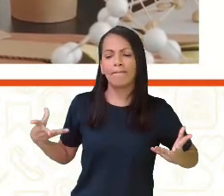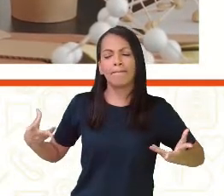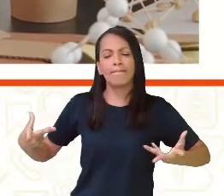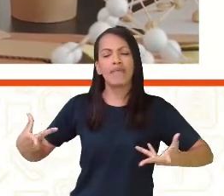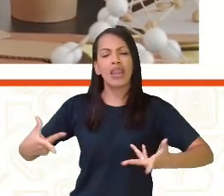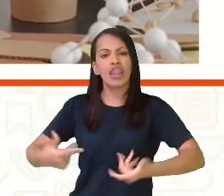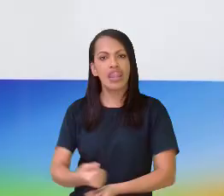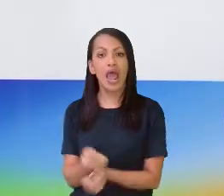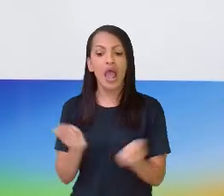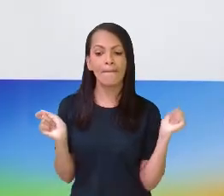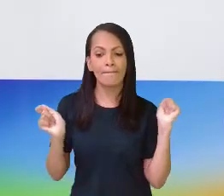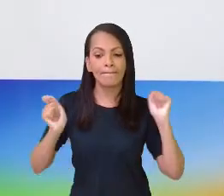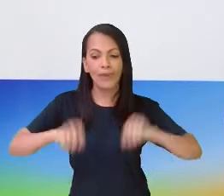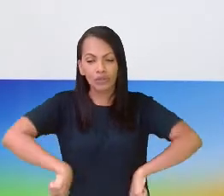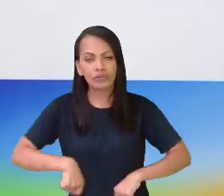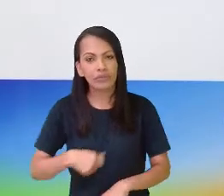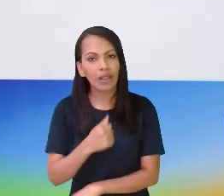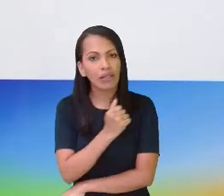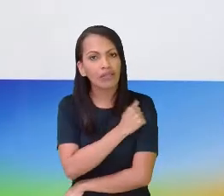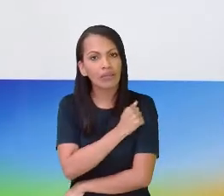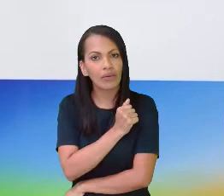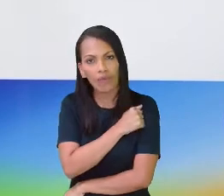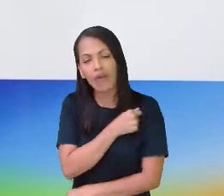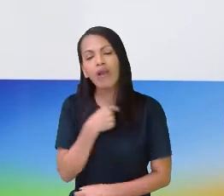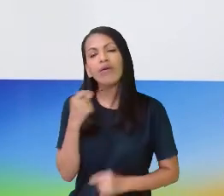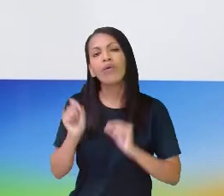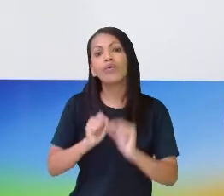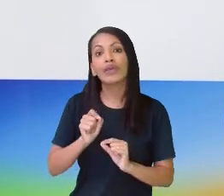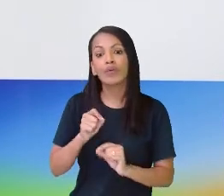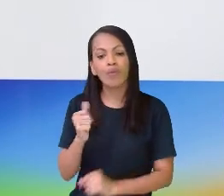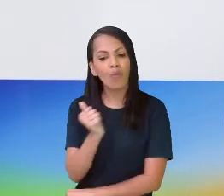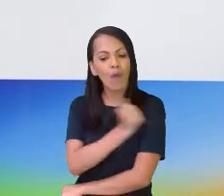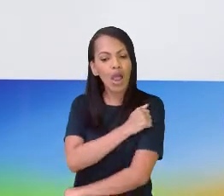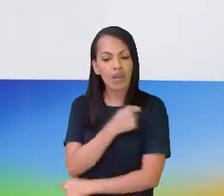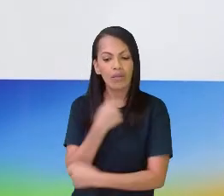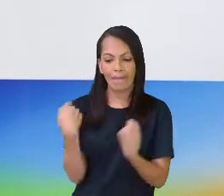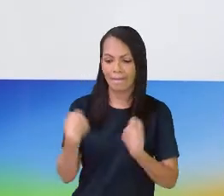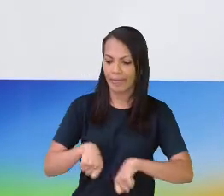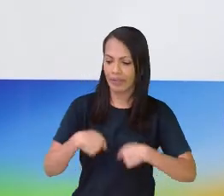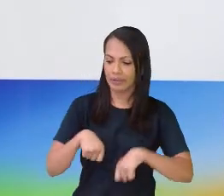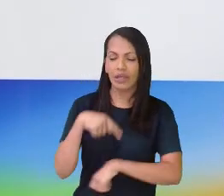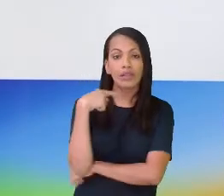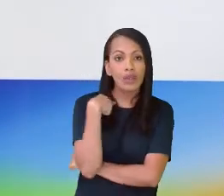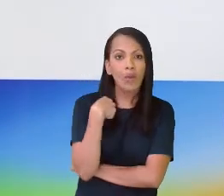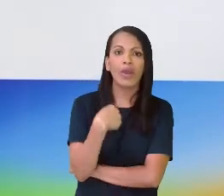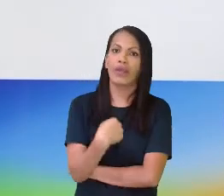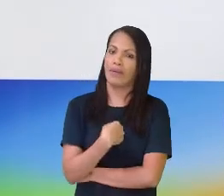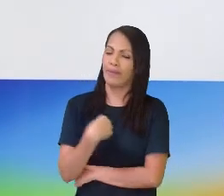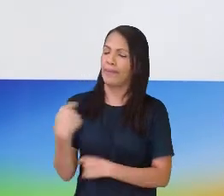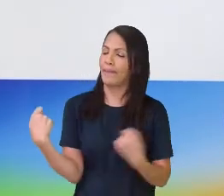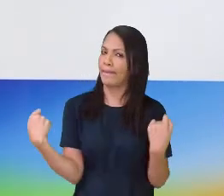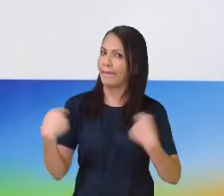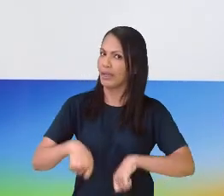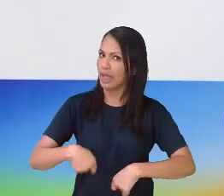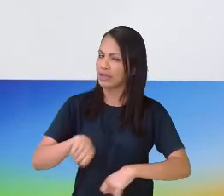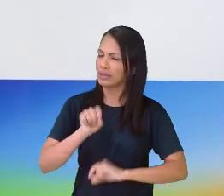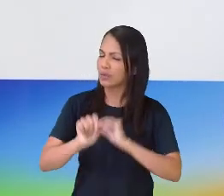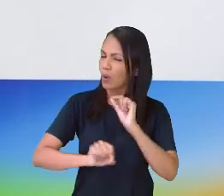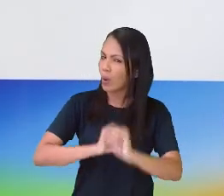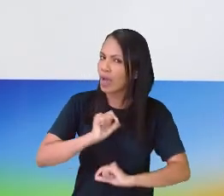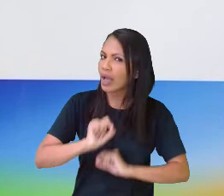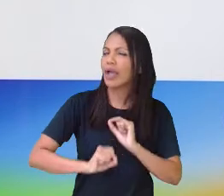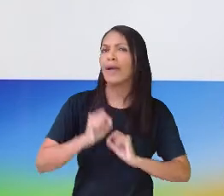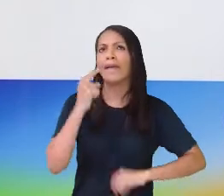às possibilidades, né? Às necessidades. Então, a gente precisa considerar esses meios